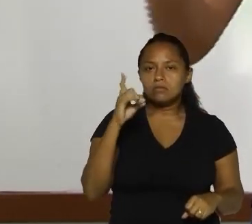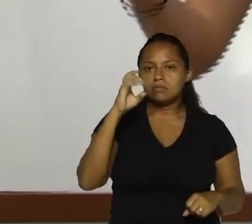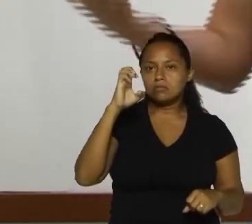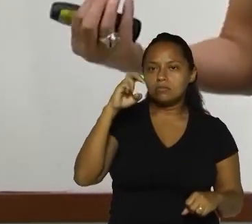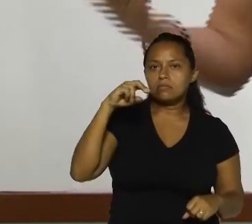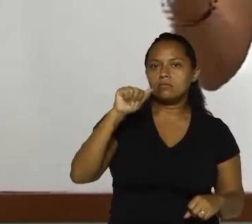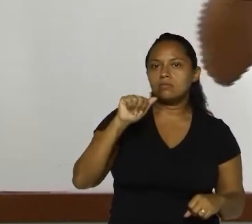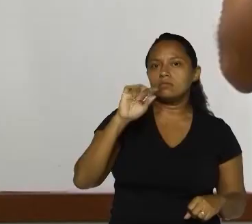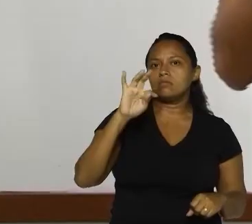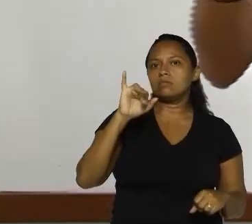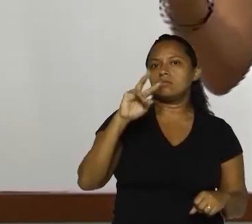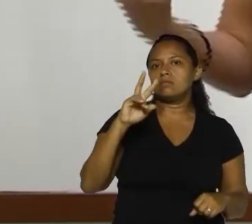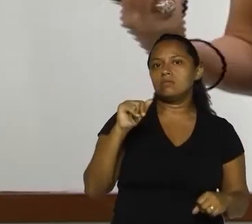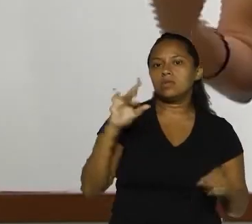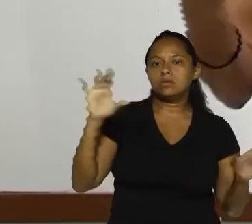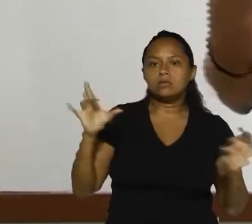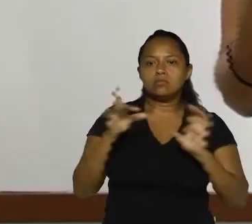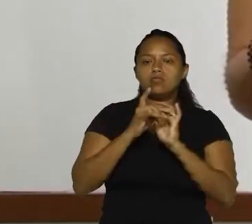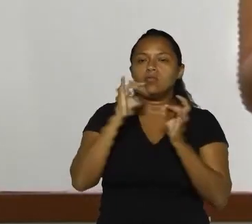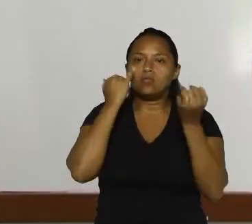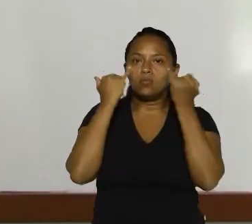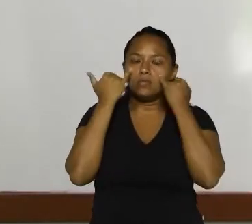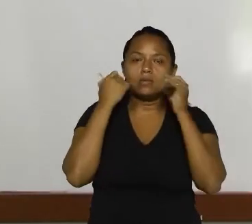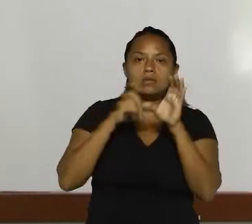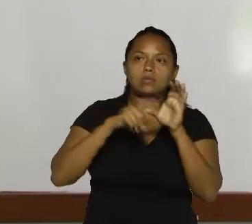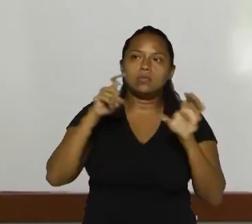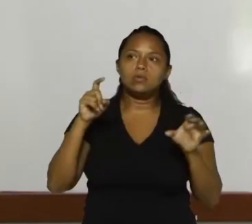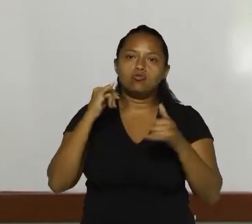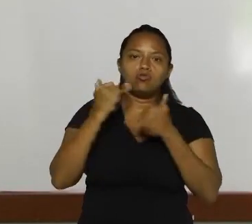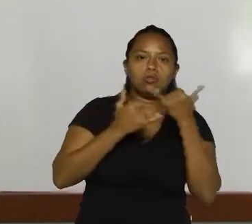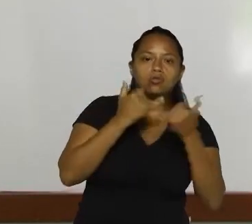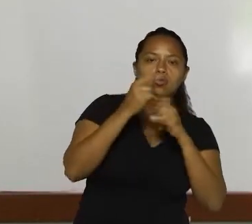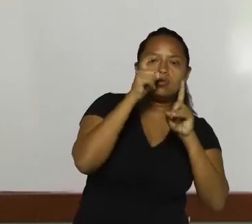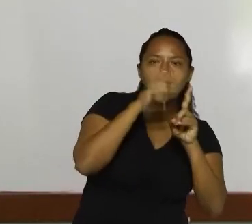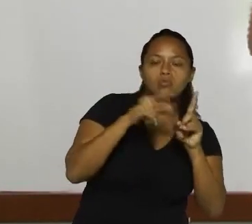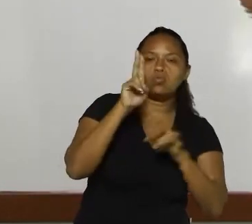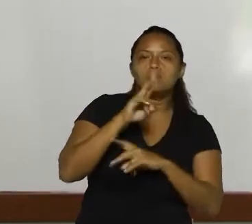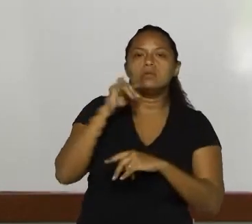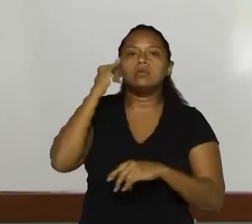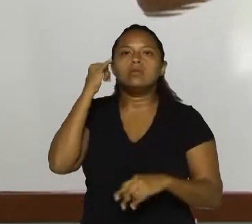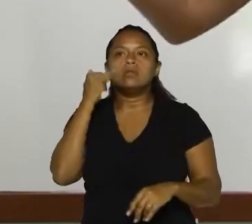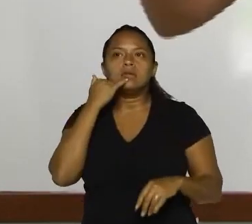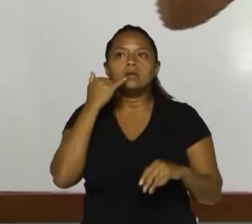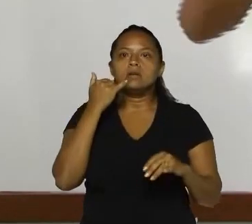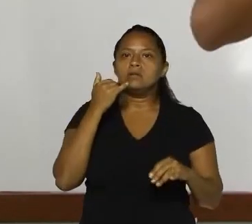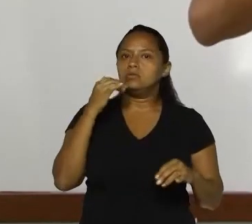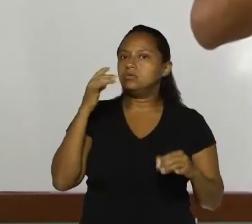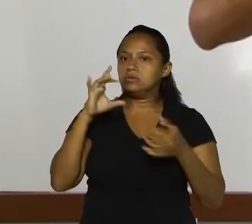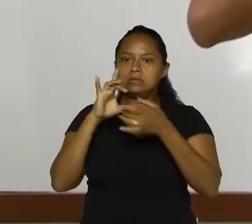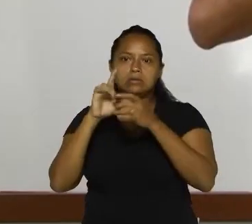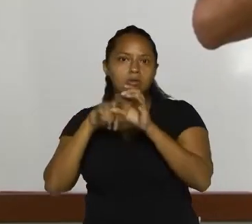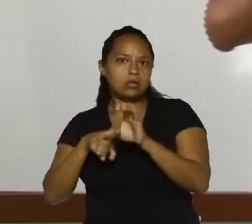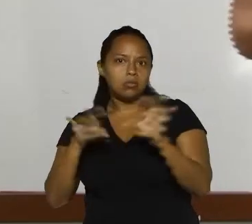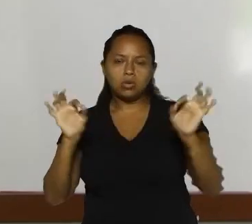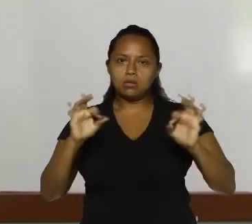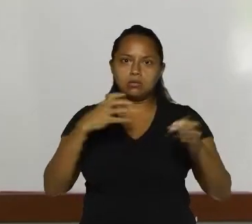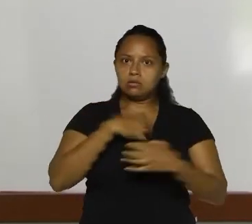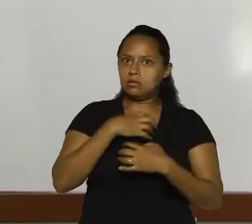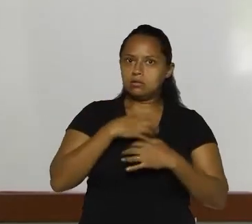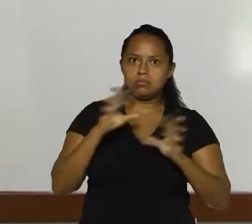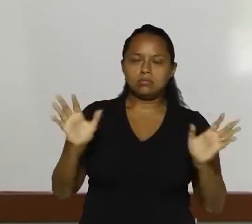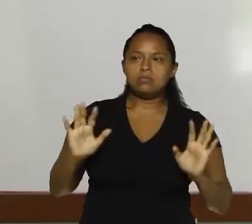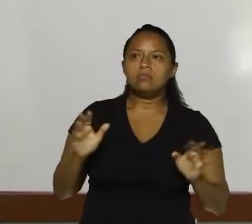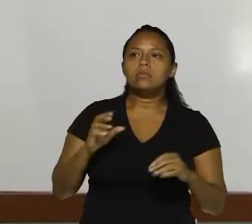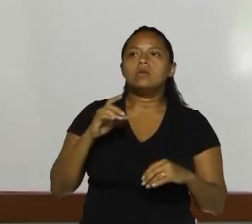Nós estamos ligando duas informações independentes. Os jogadores usam seus celulares, ó. Uma não depende da outra para fazer sentido.